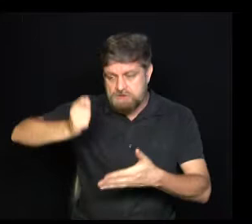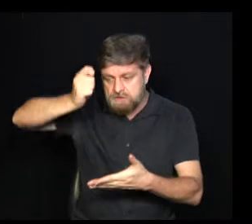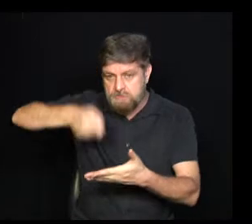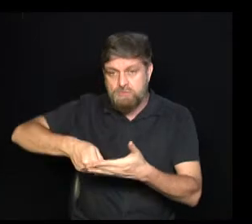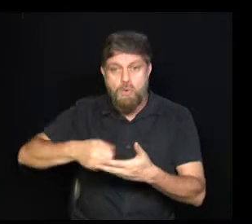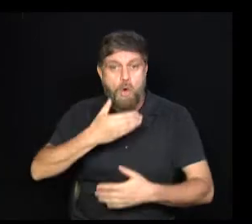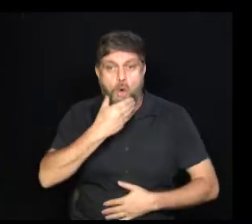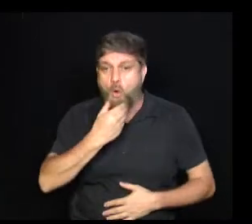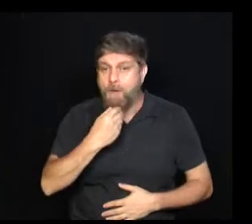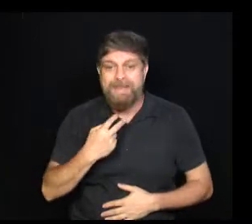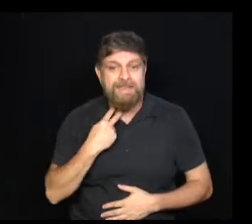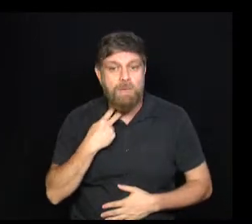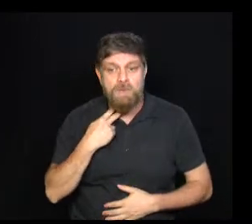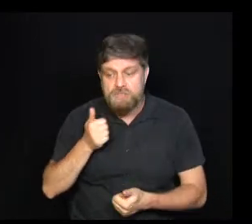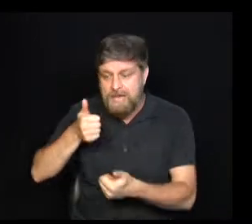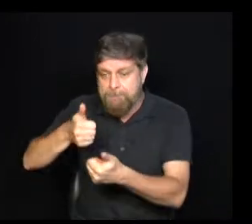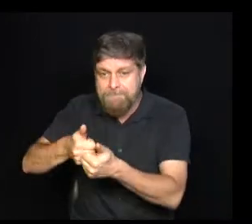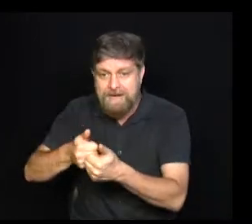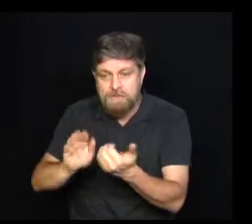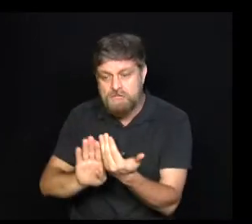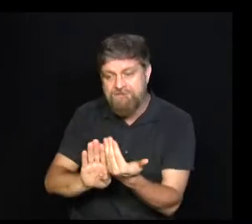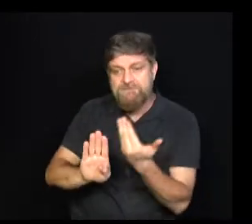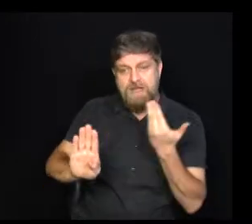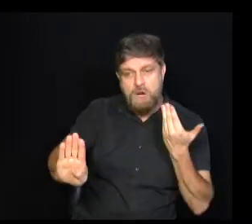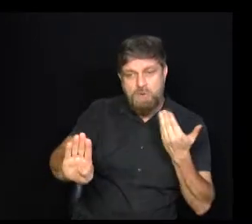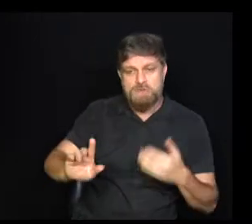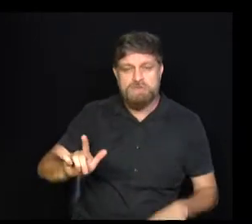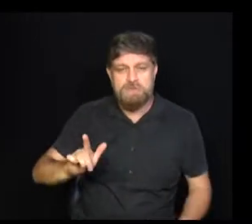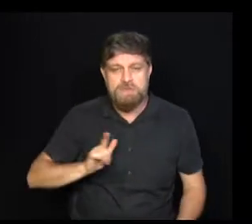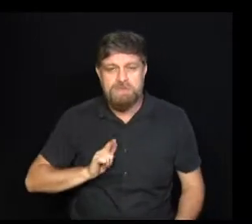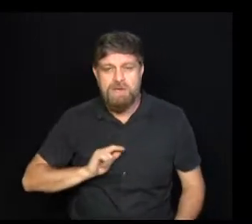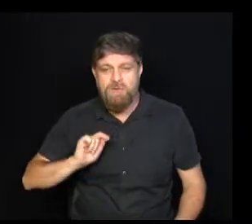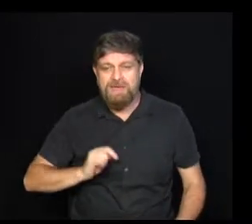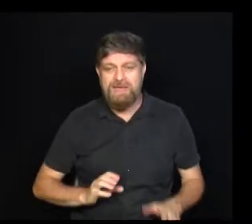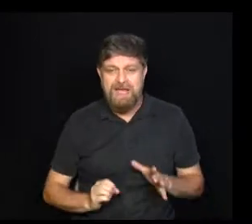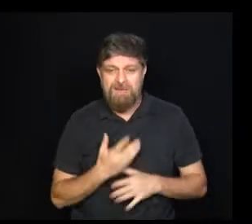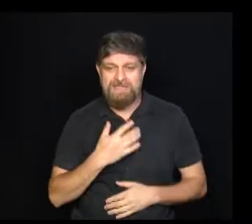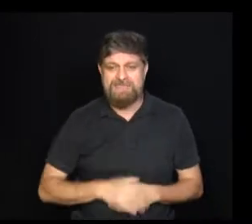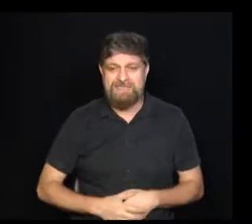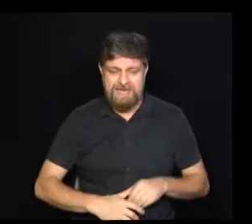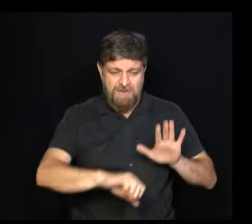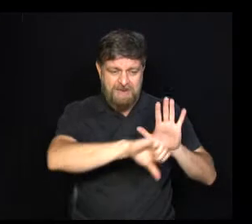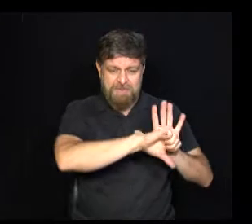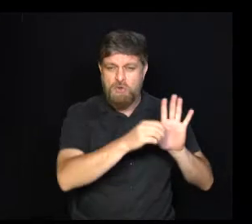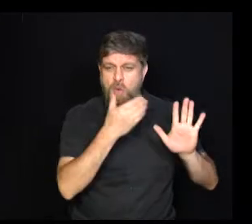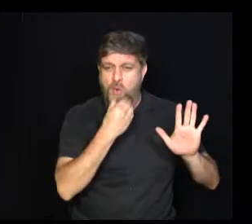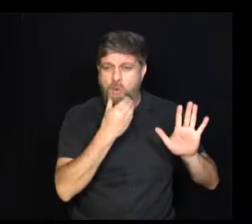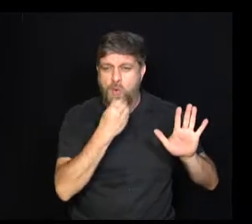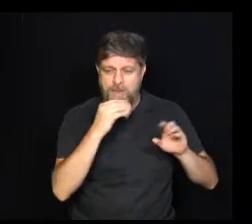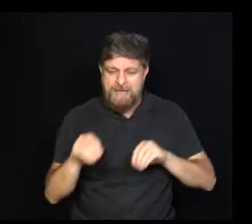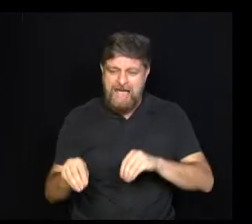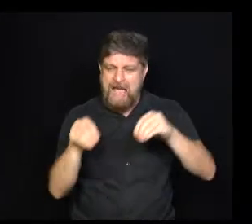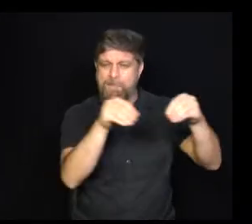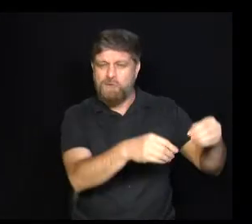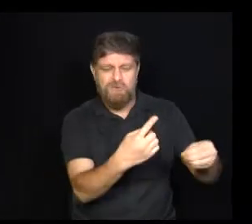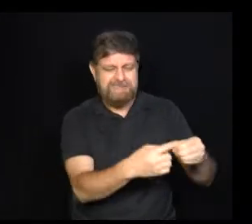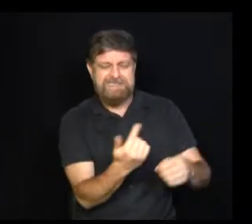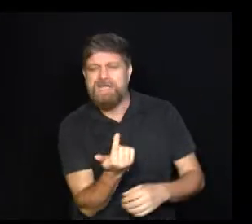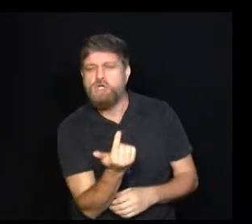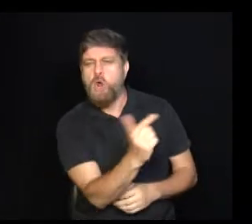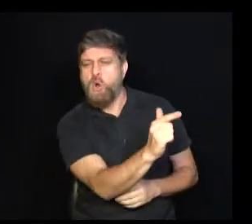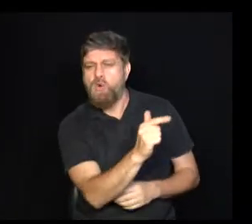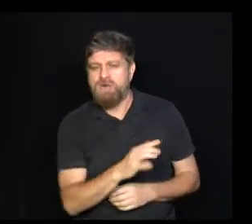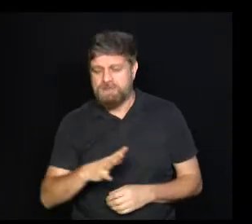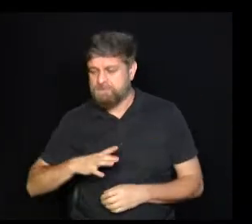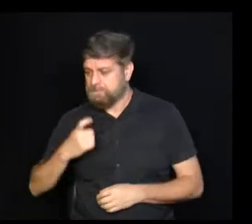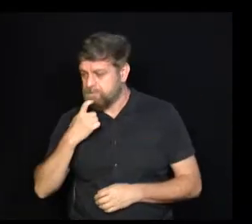medida nem está mais em vigor, às vezes o agressor não mora mais em Campinas, ela fala, ele voltou para a terra dele, para a cidade dele,